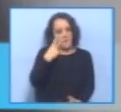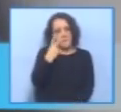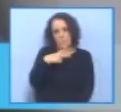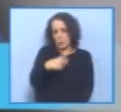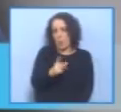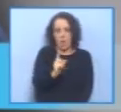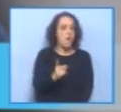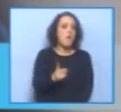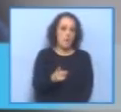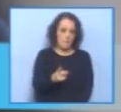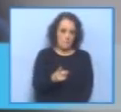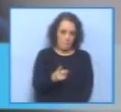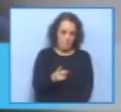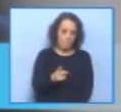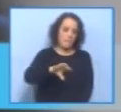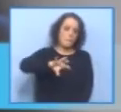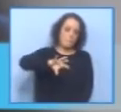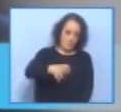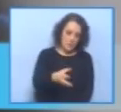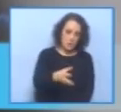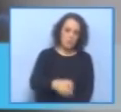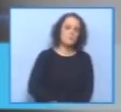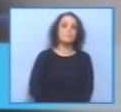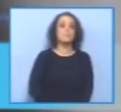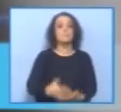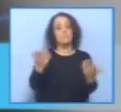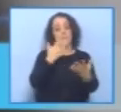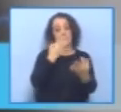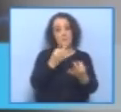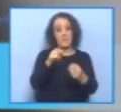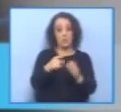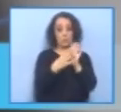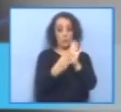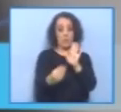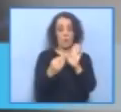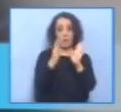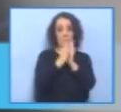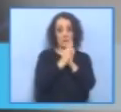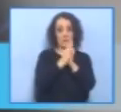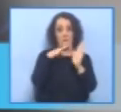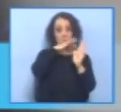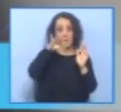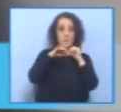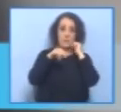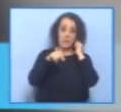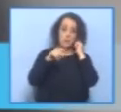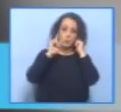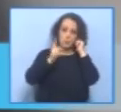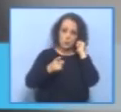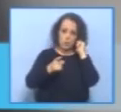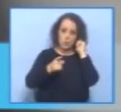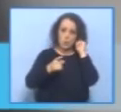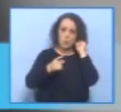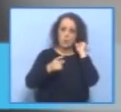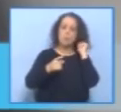familiar começou na América Latina, logo ali pelas alturas do concílio, nos anos a seguir